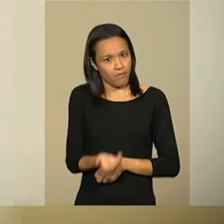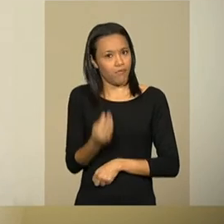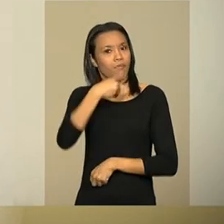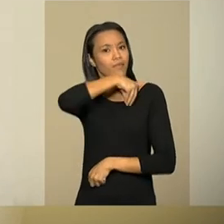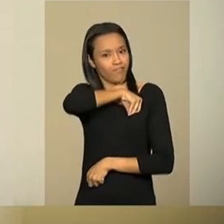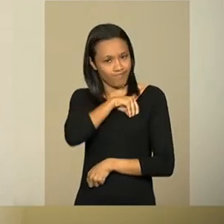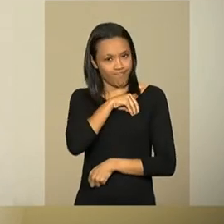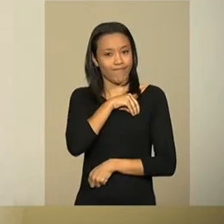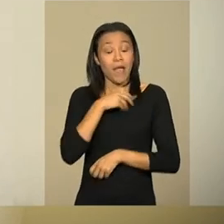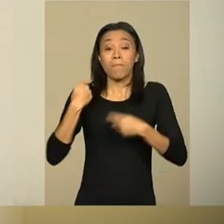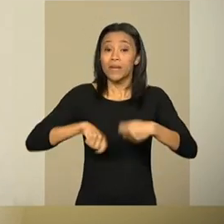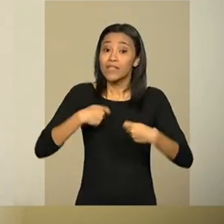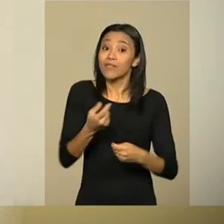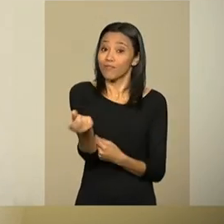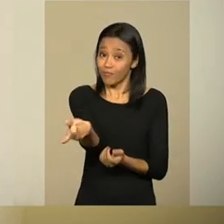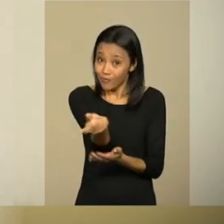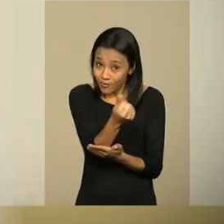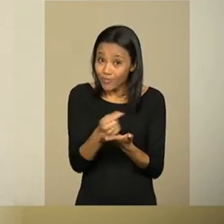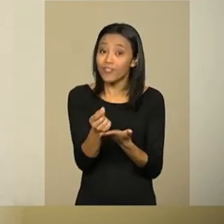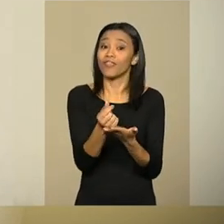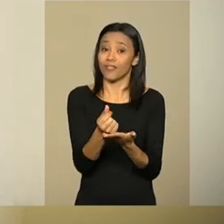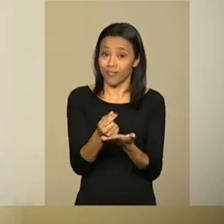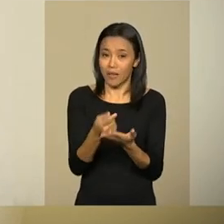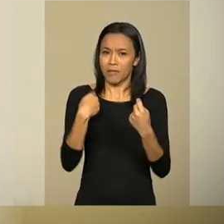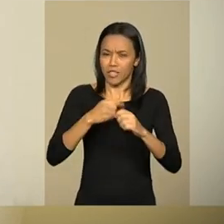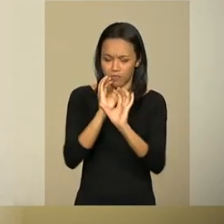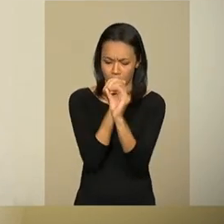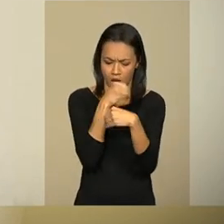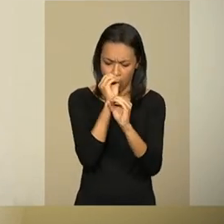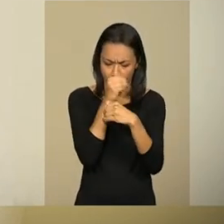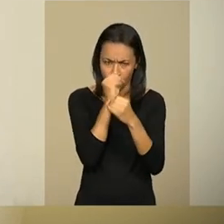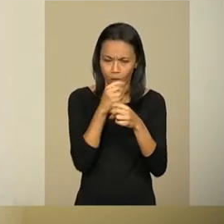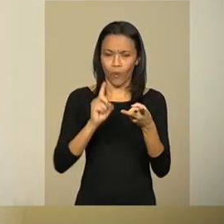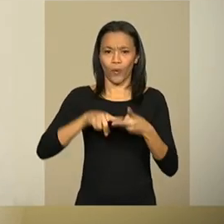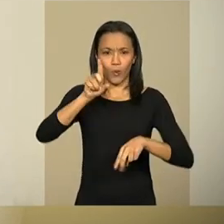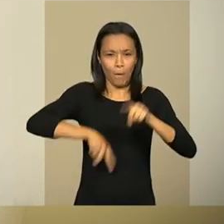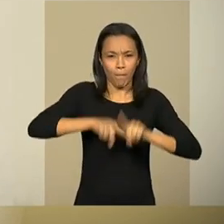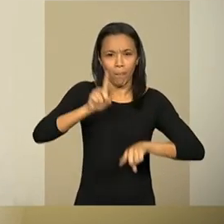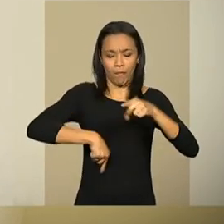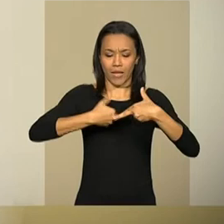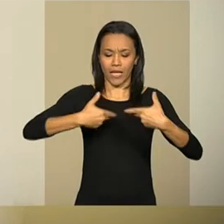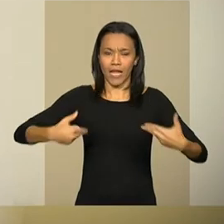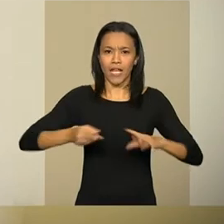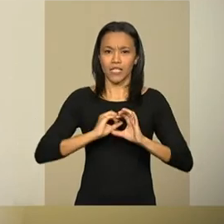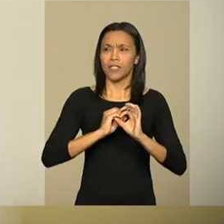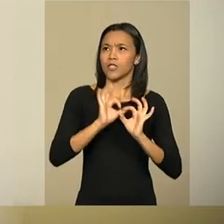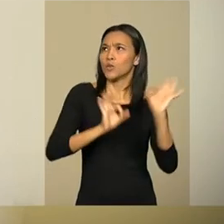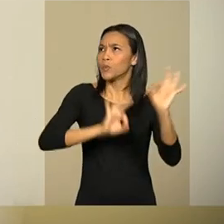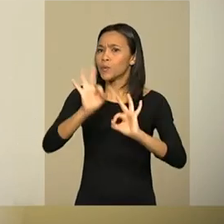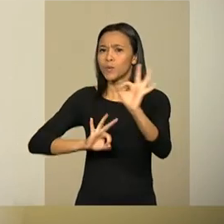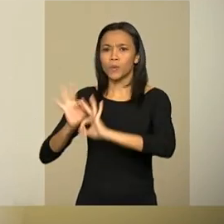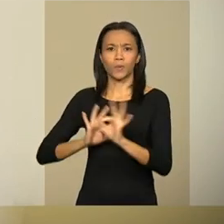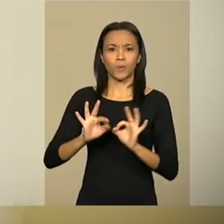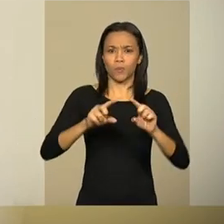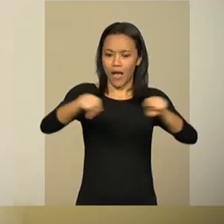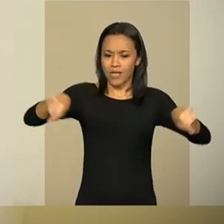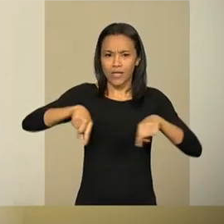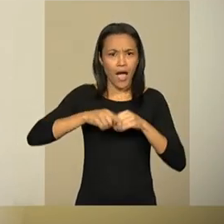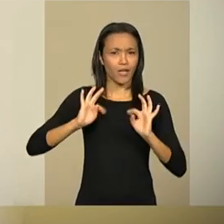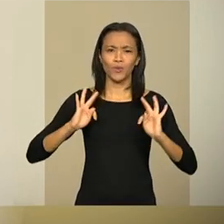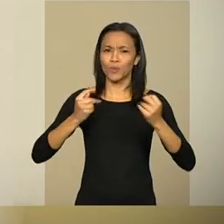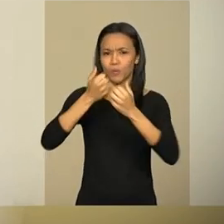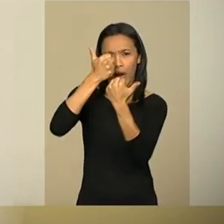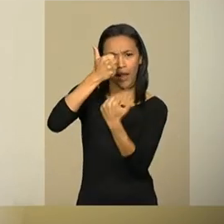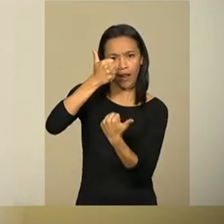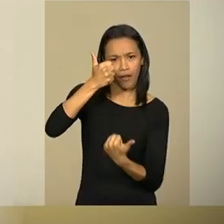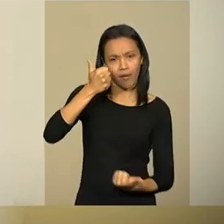Precisamos de recursos precisamos de Laboratórios equipamentos instalações e recursos administrativos